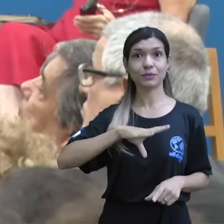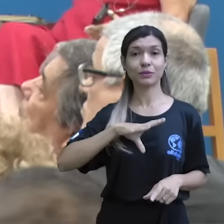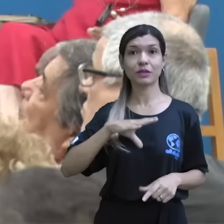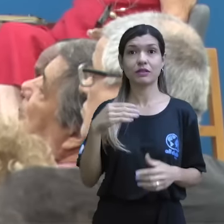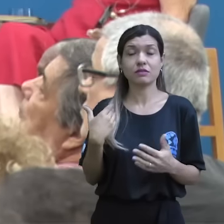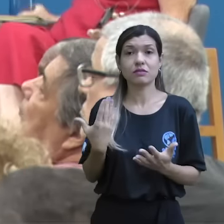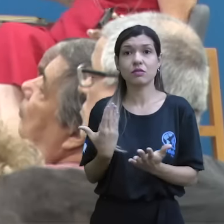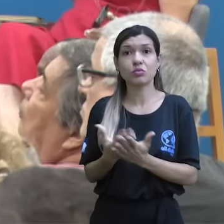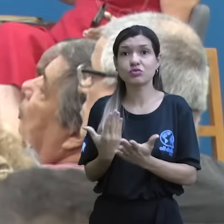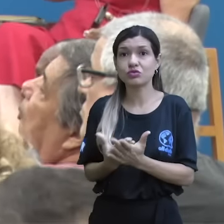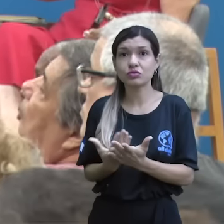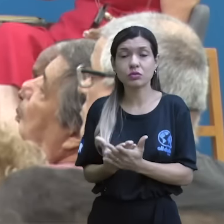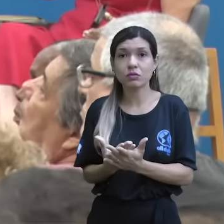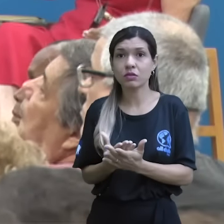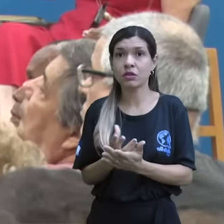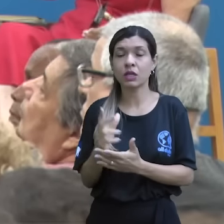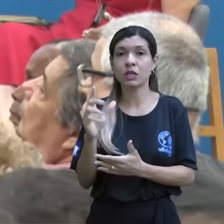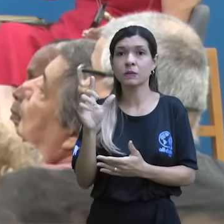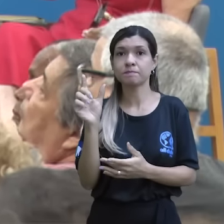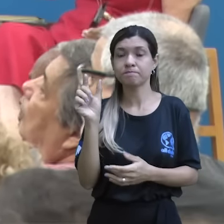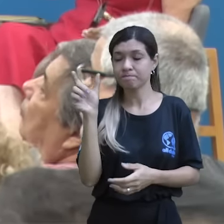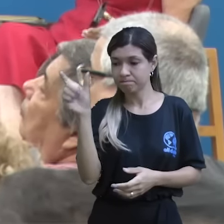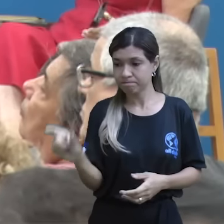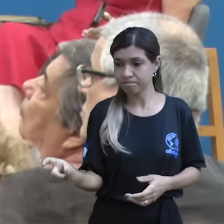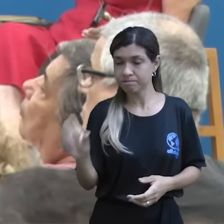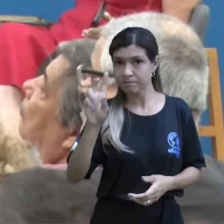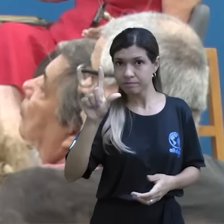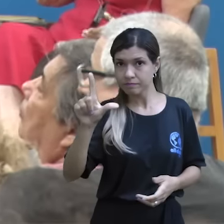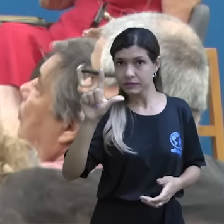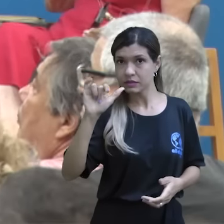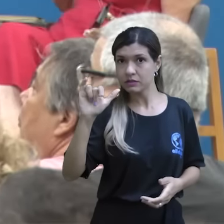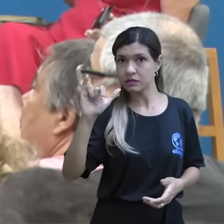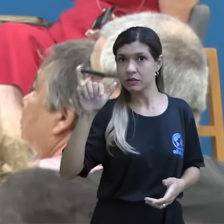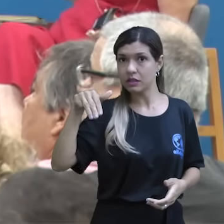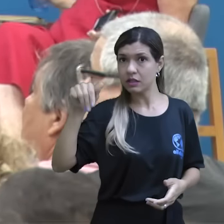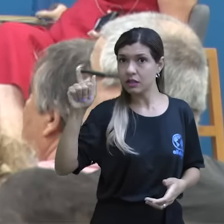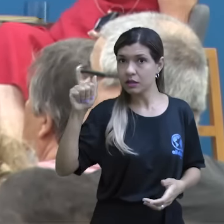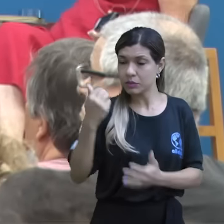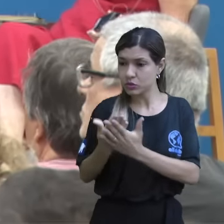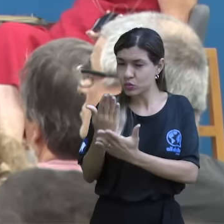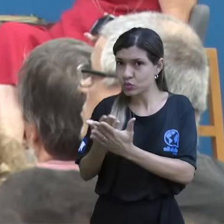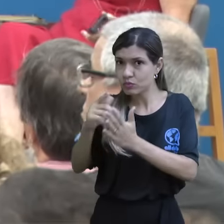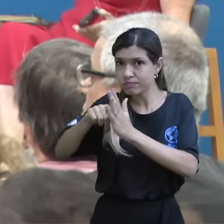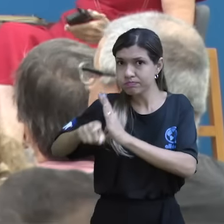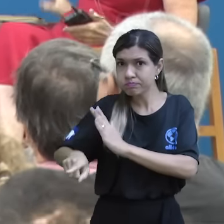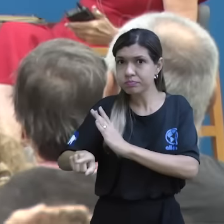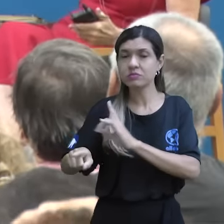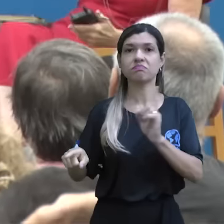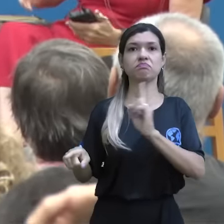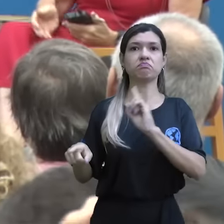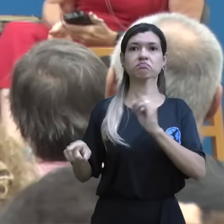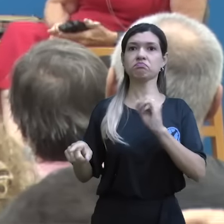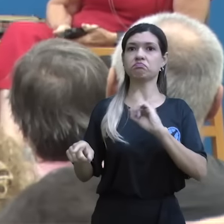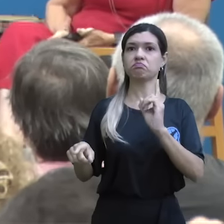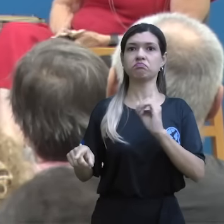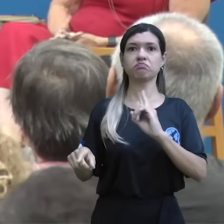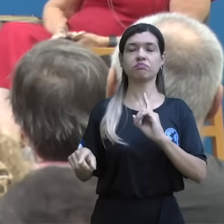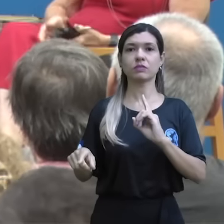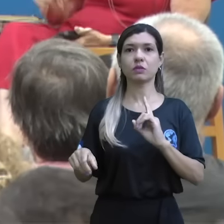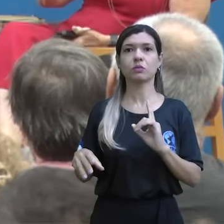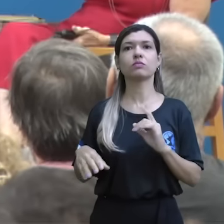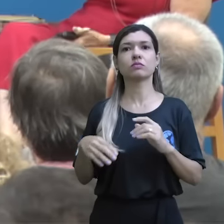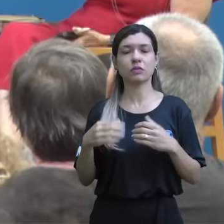e fui conhecendo depois na minha carreira. Eu percebo que tem um apagamento desses escritores, realmente, exceção de Machado